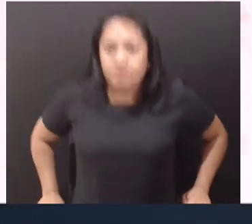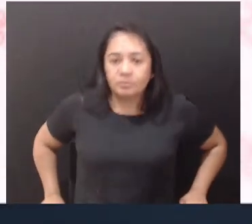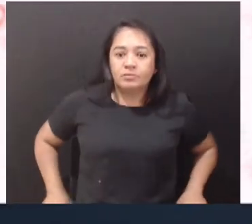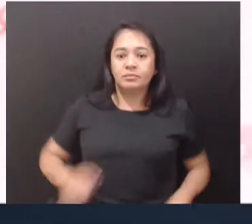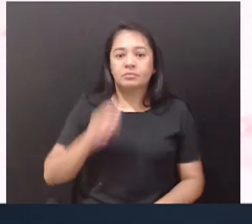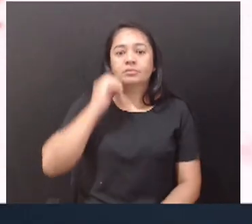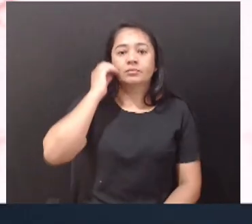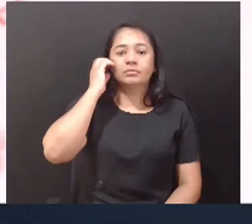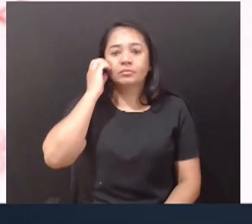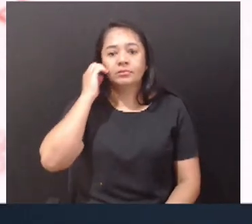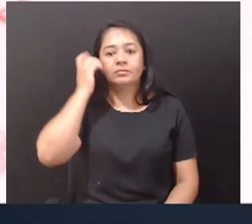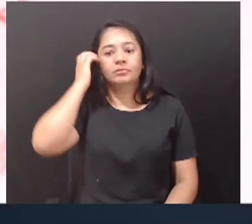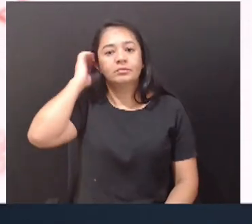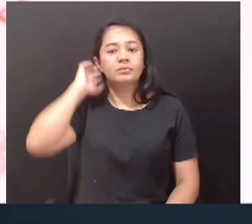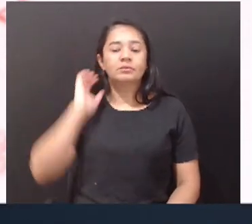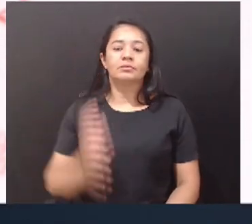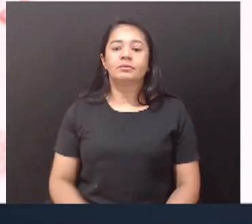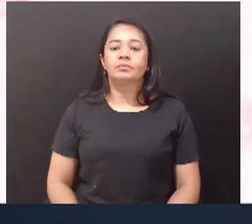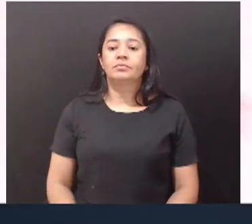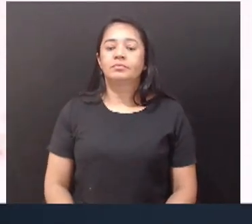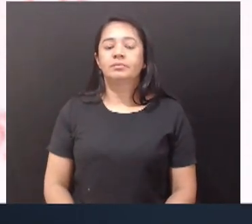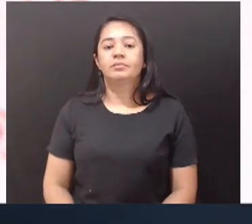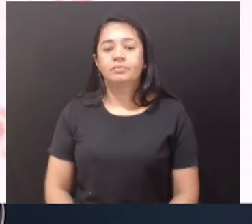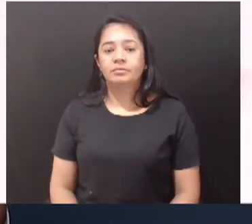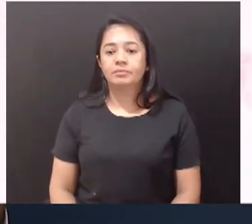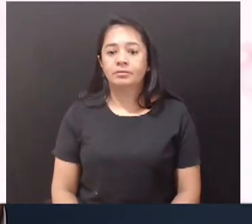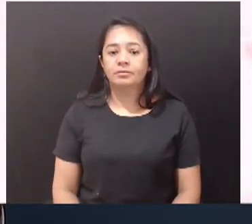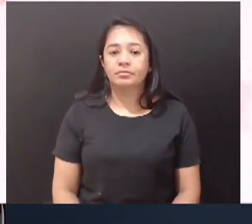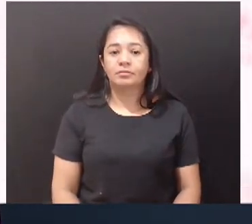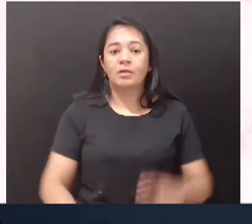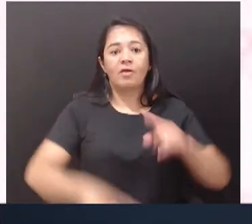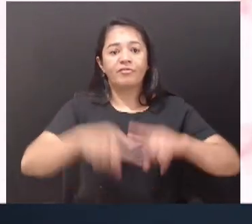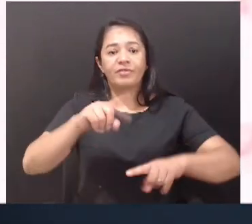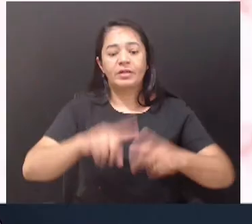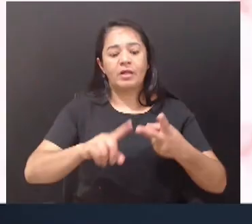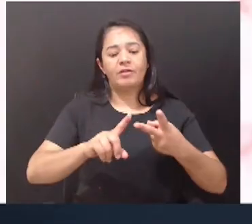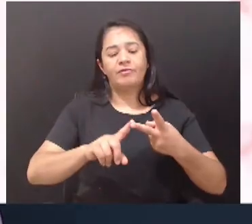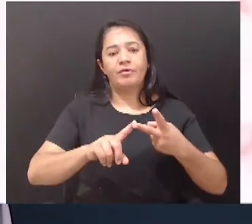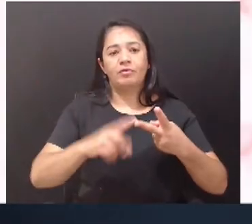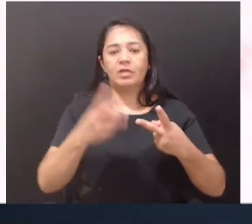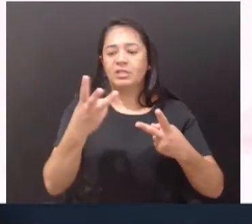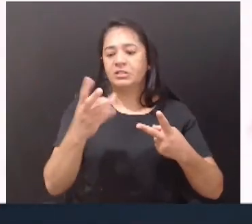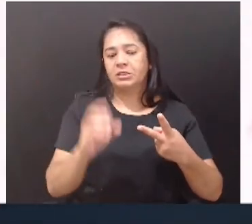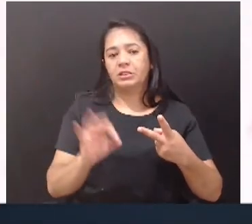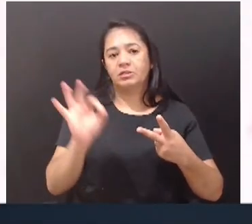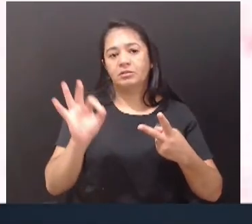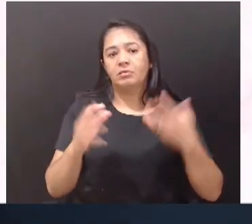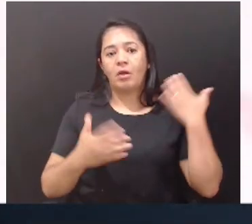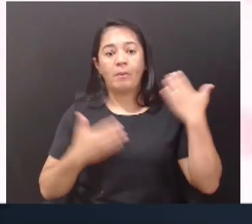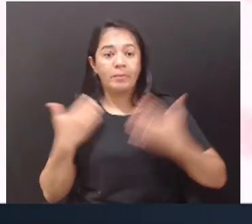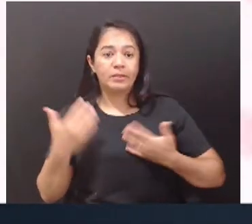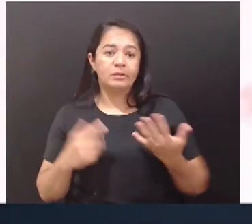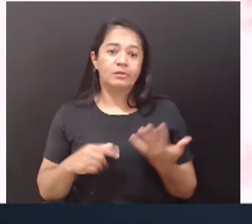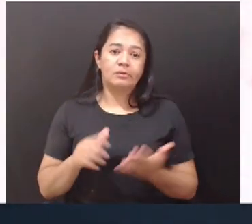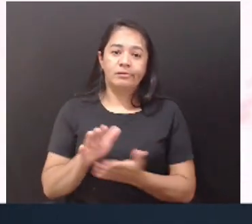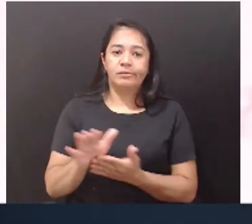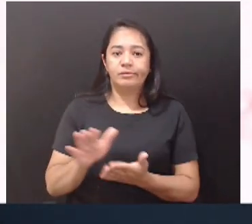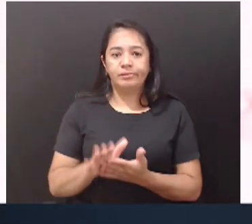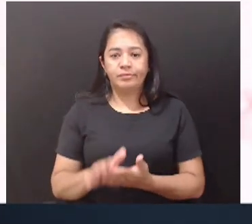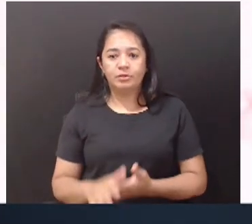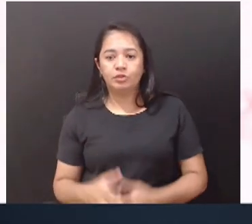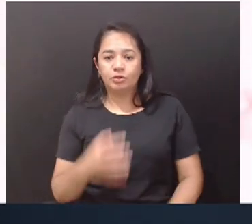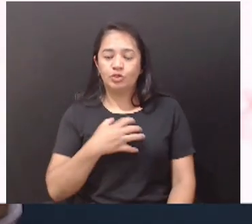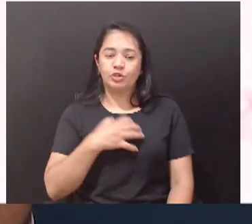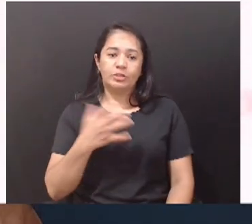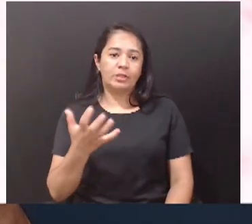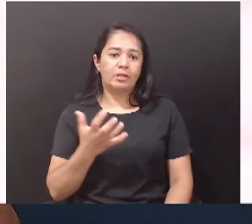rotineiramente. Isso se encaixa dentro de 50%. O variável é mais algo para ela ter o lazer dela, enfim, gastar da forma como ela quiser, que a